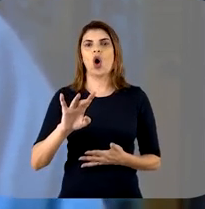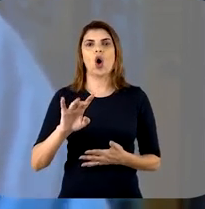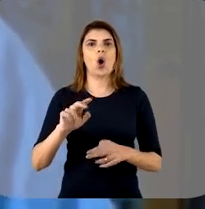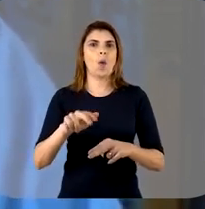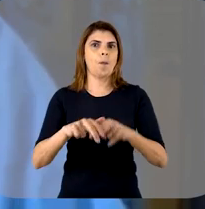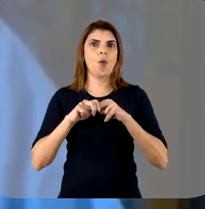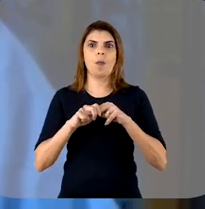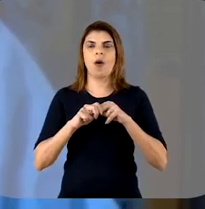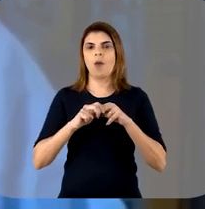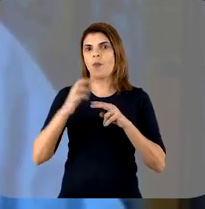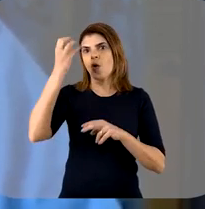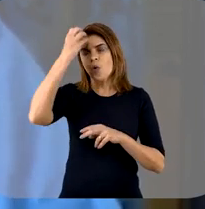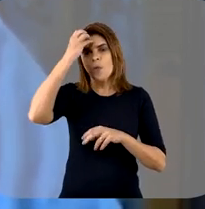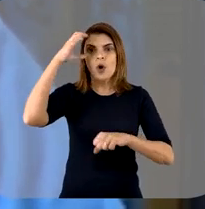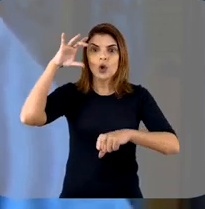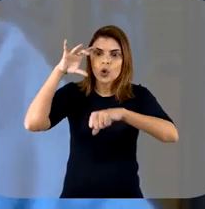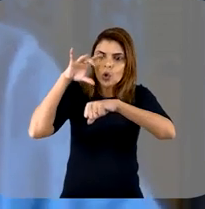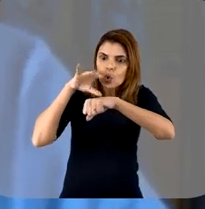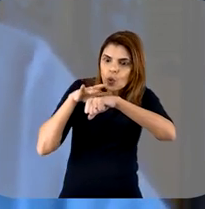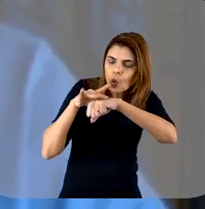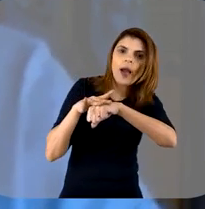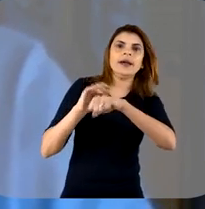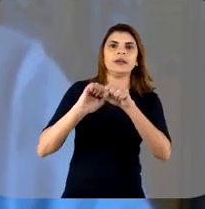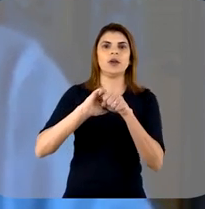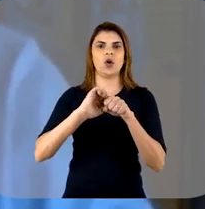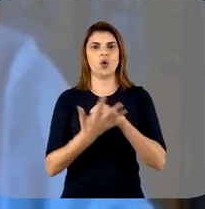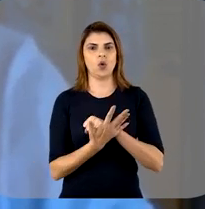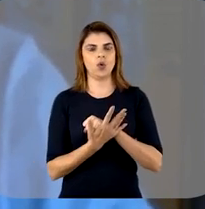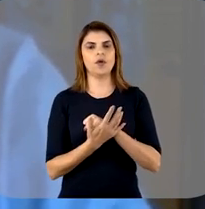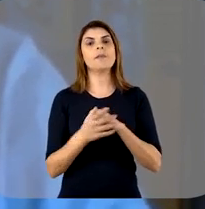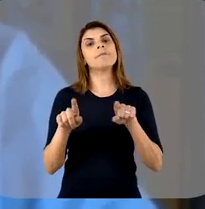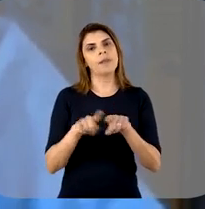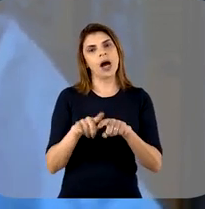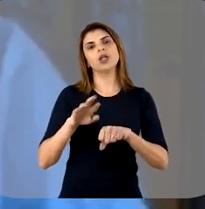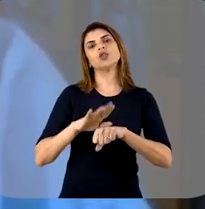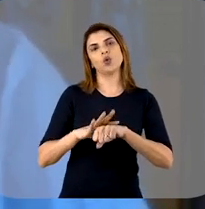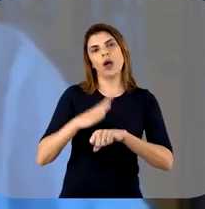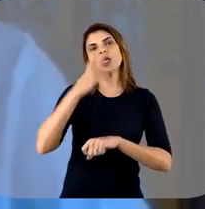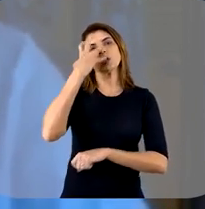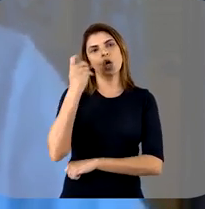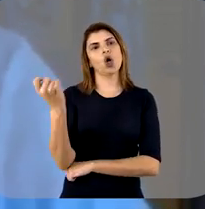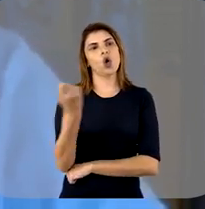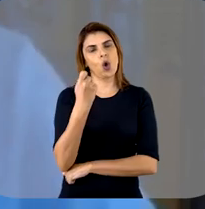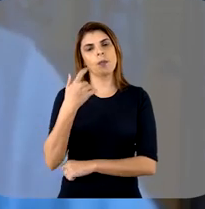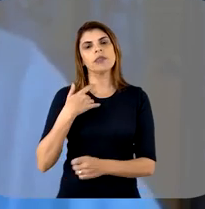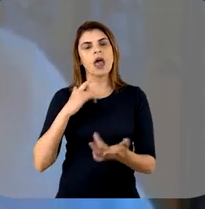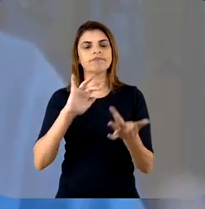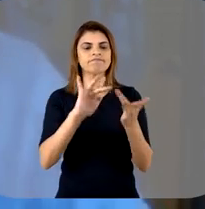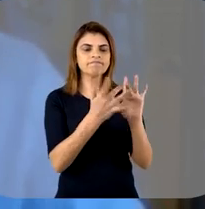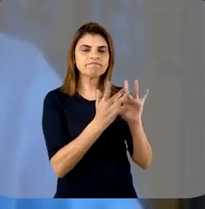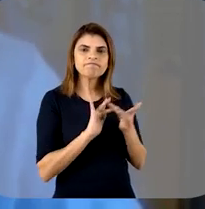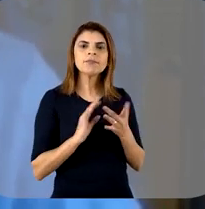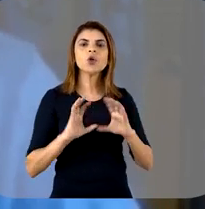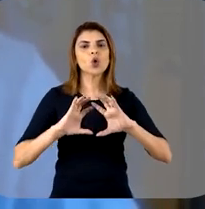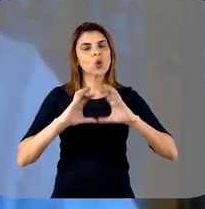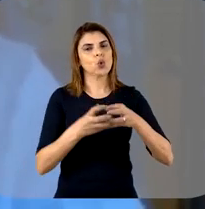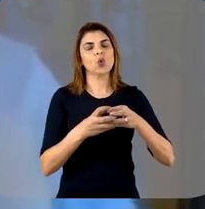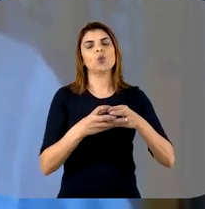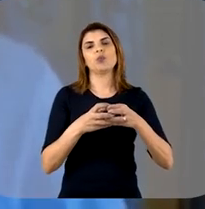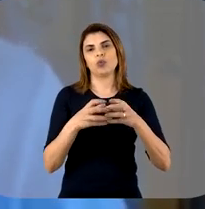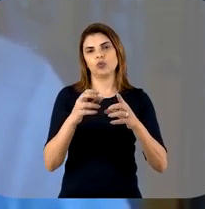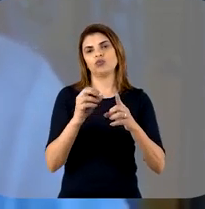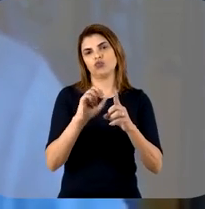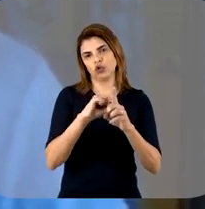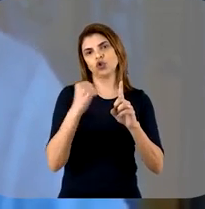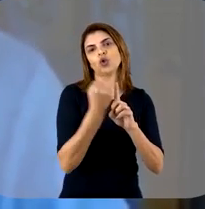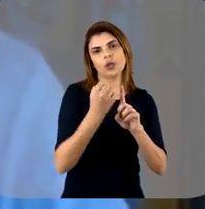carga de doença, né? Mas a maior carga de doenças crônicas está associada a determinados grupos sociais. Isso já se